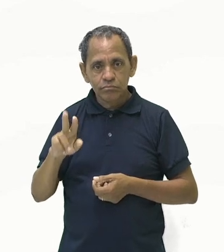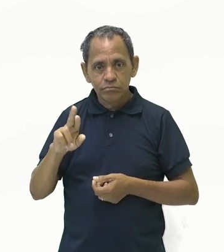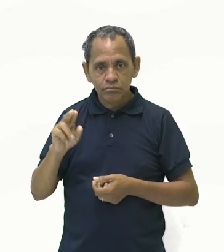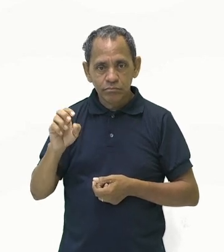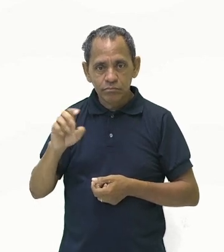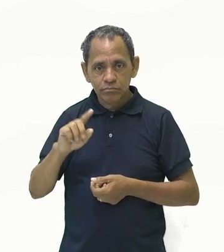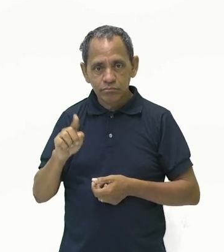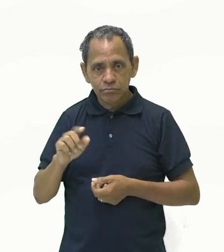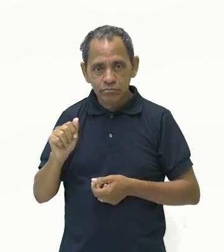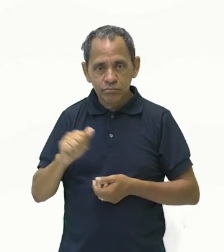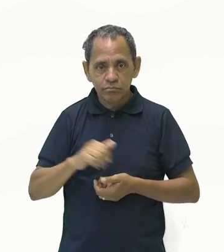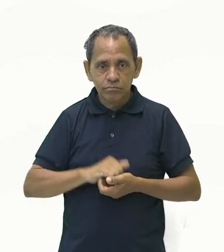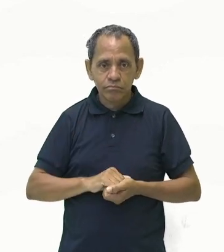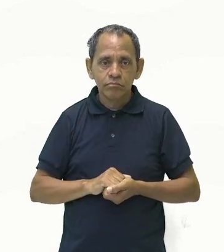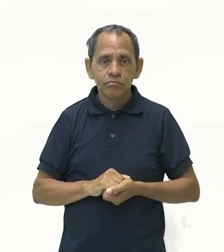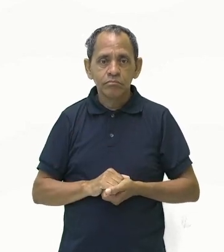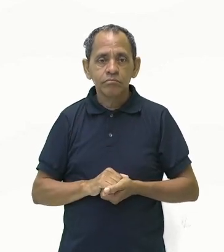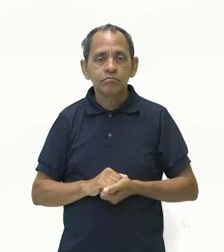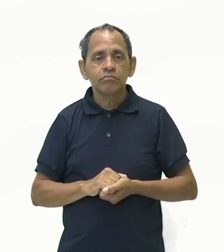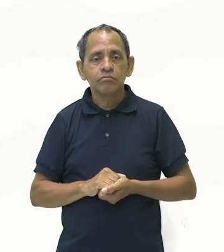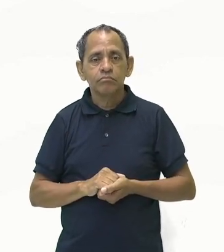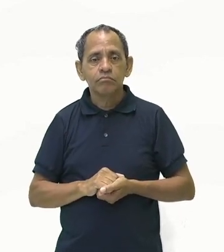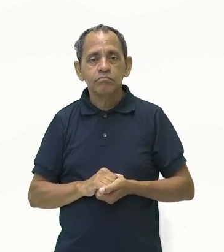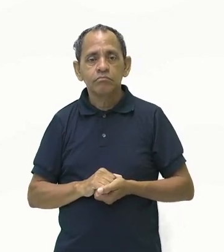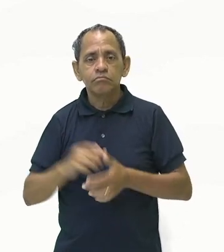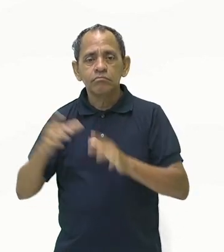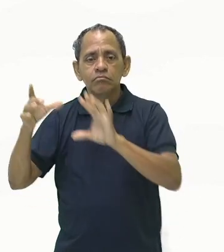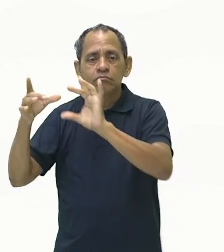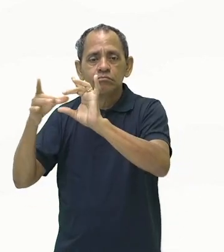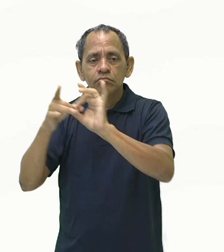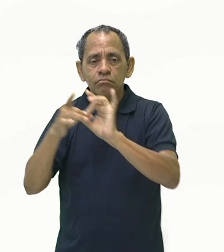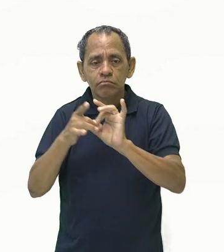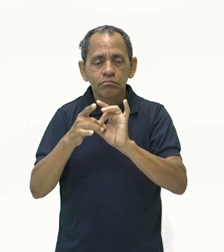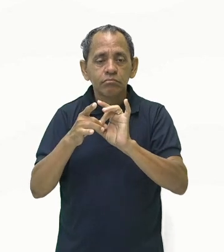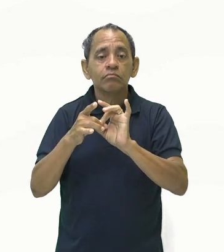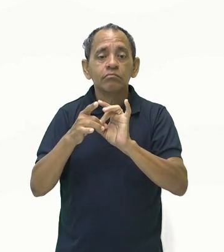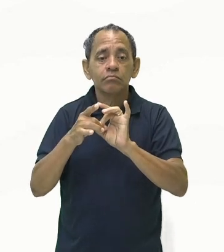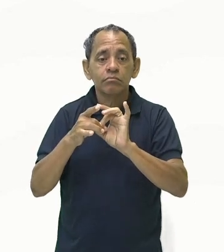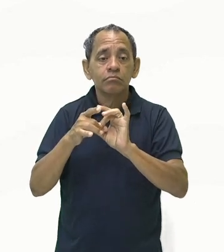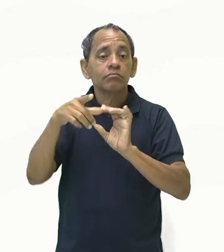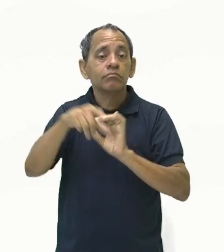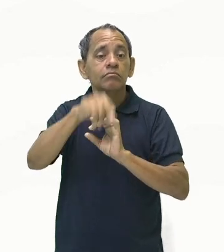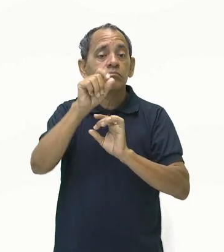Então, para fazer a cadeia, eu tenho que selecionar primeiro a cadeia principal.